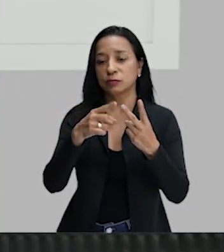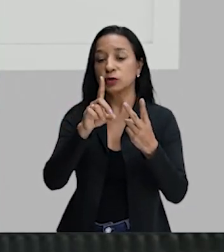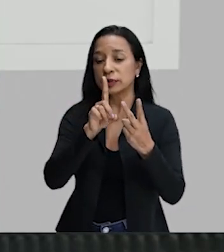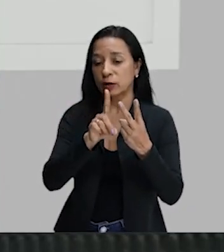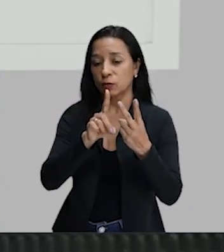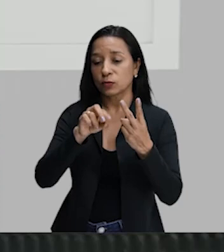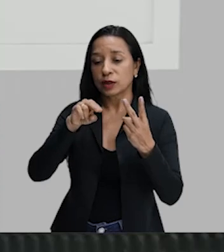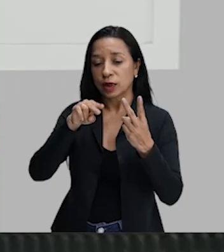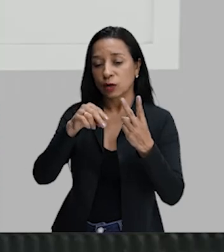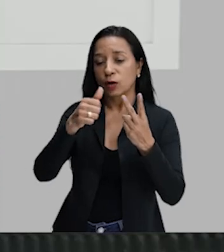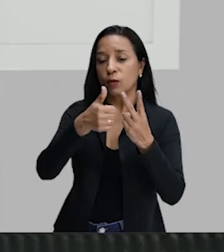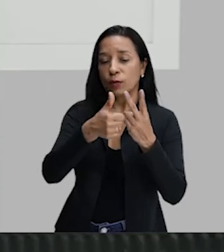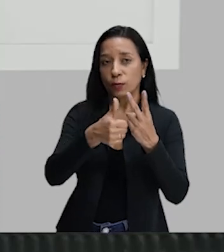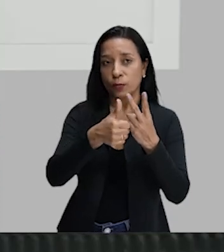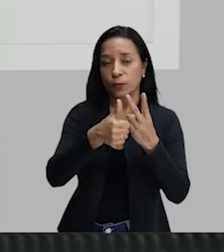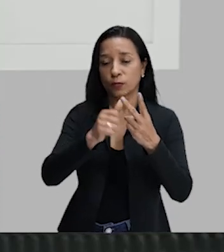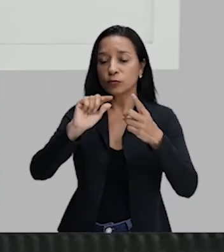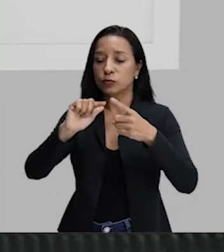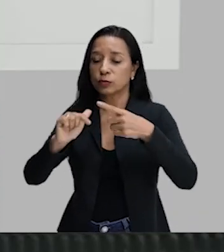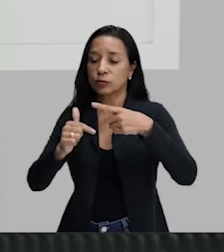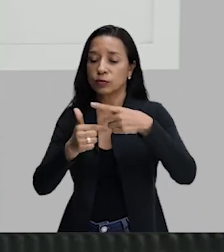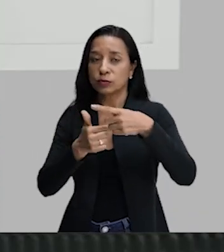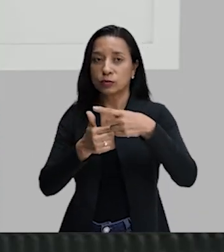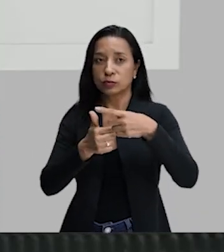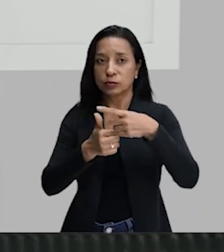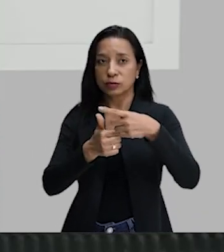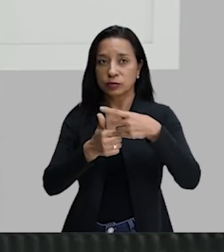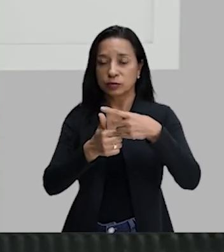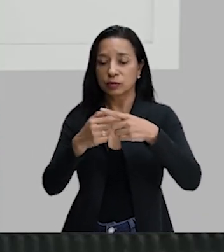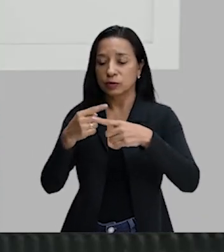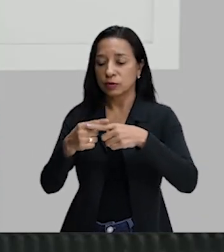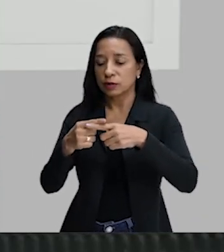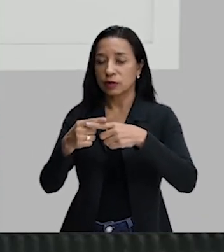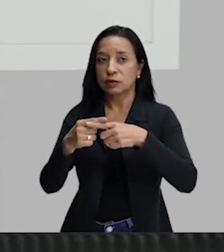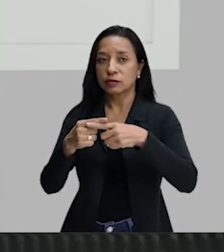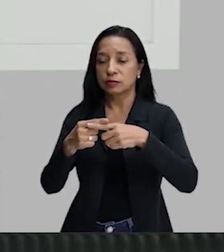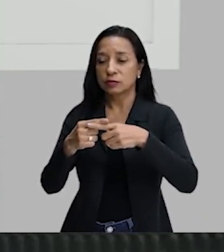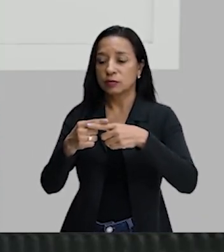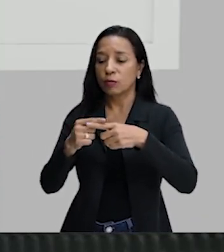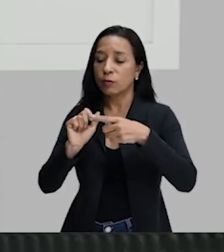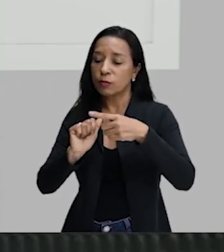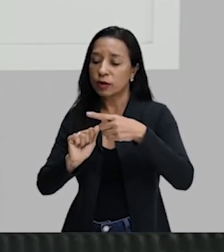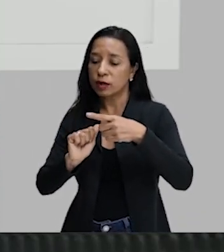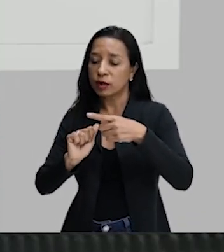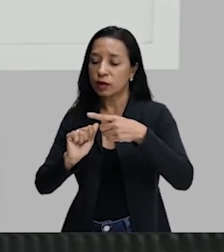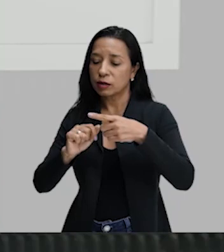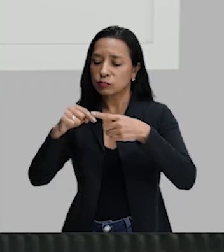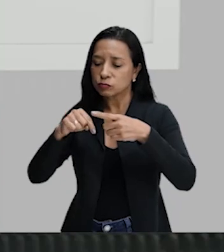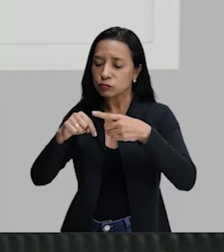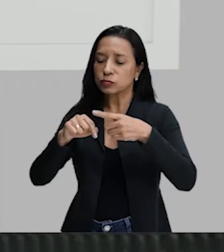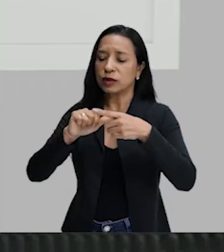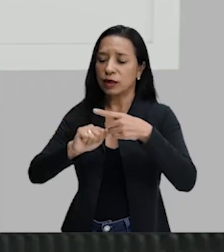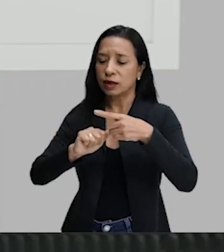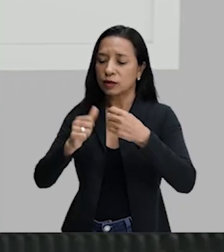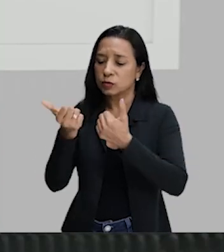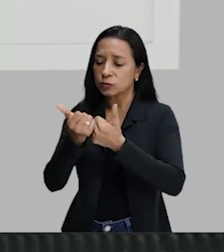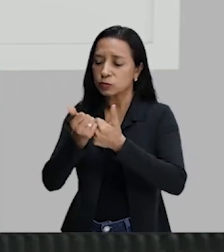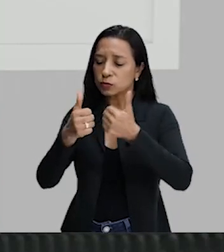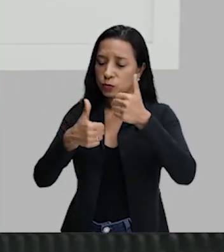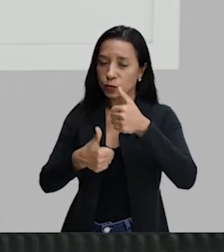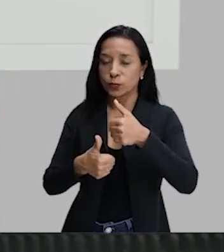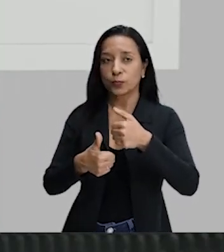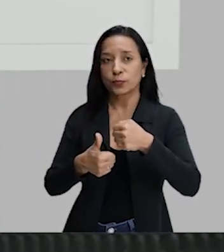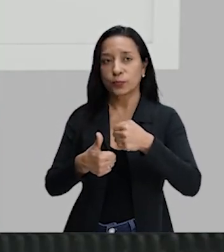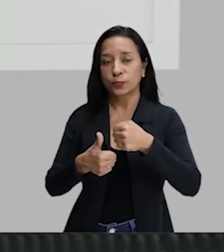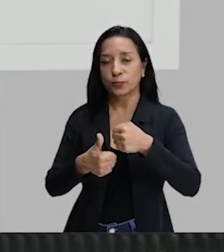sobre 2 multiplicado por A, que é 1 também. Ok?